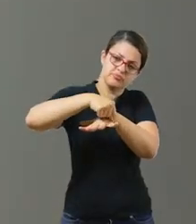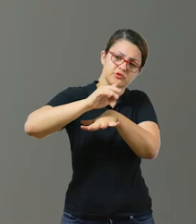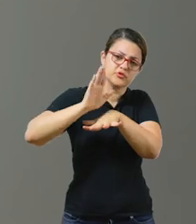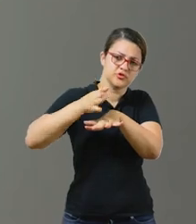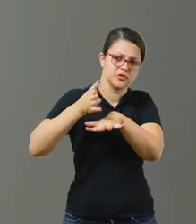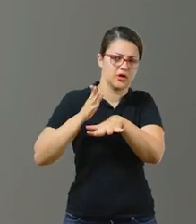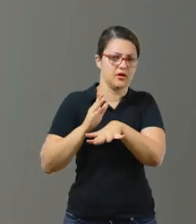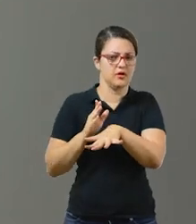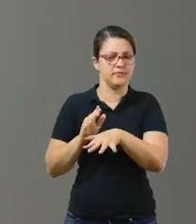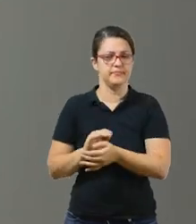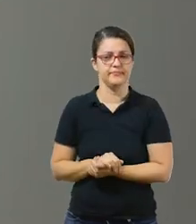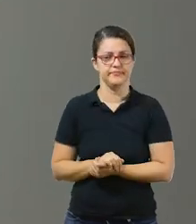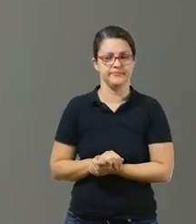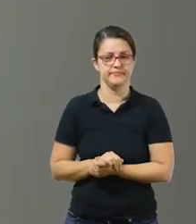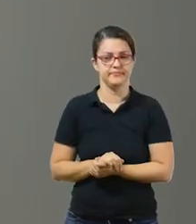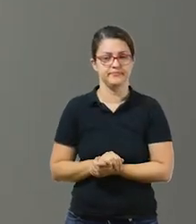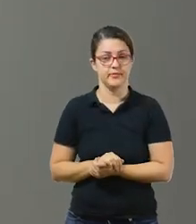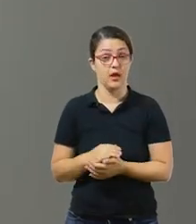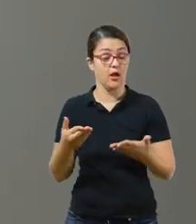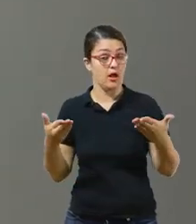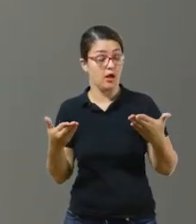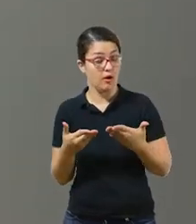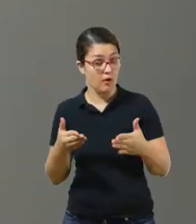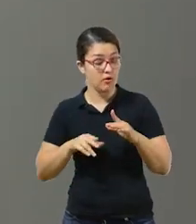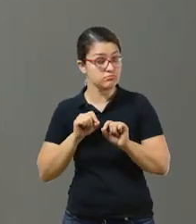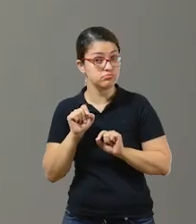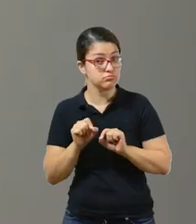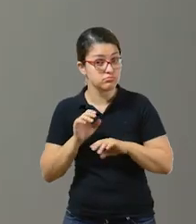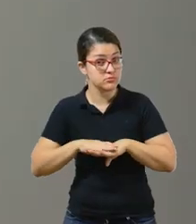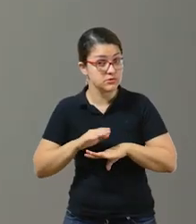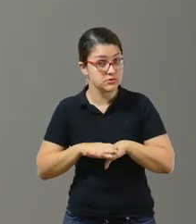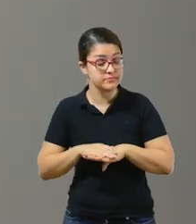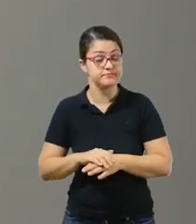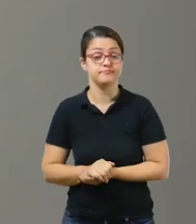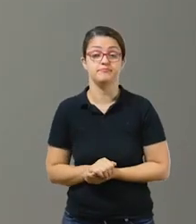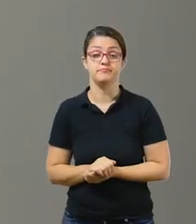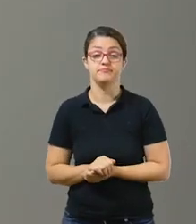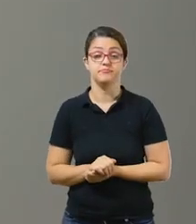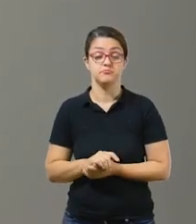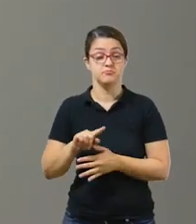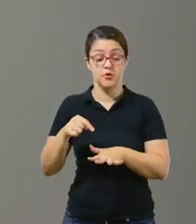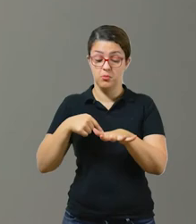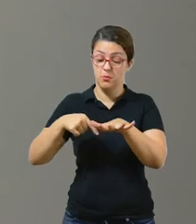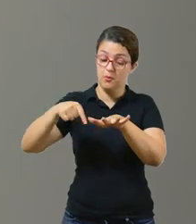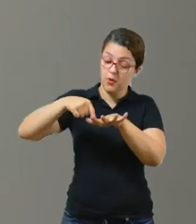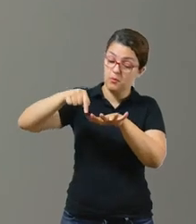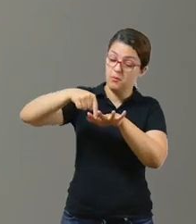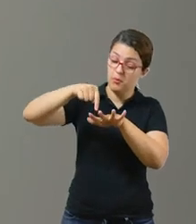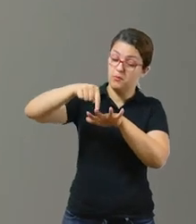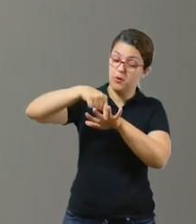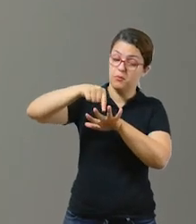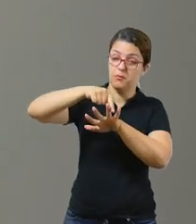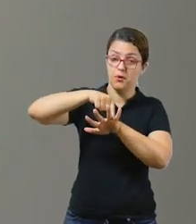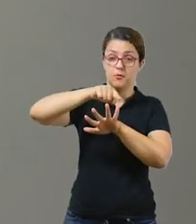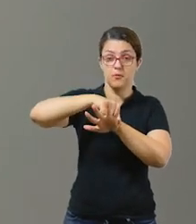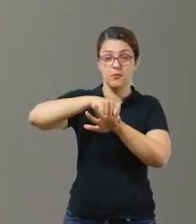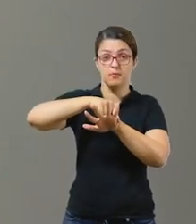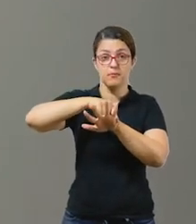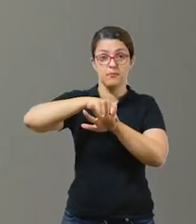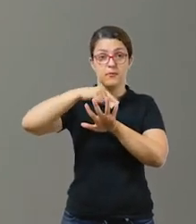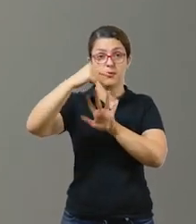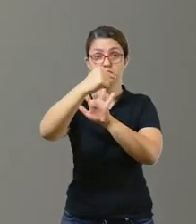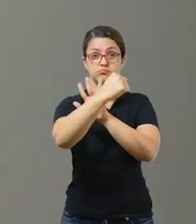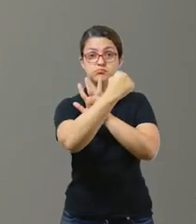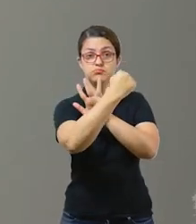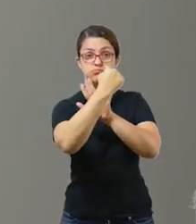né? Então, só que agora você vai fazer o seguinte. Depois de fazer o contorno da sua mão, você vai fazer